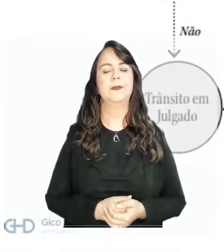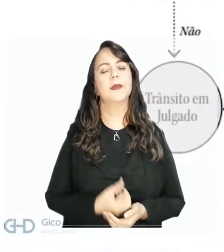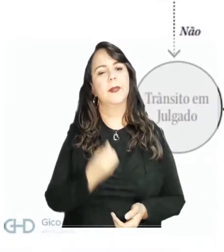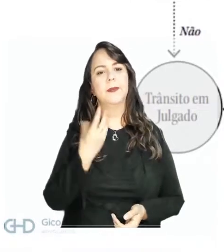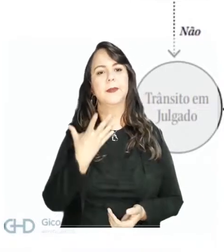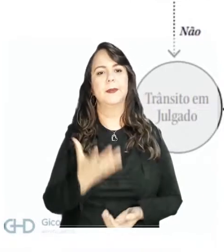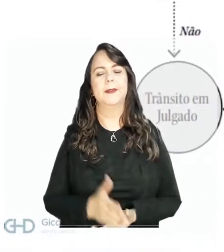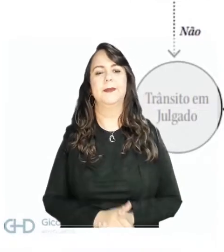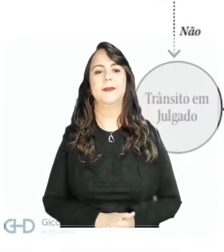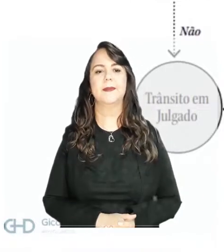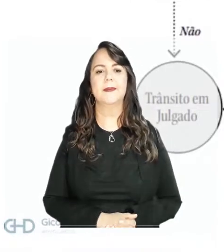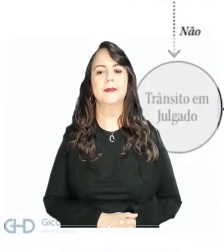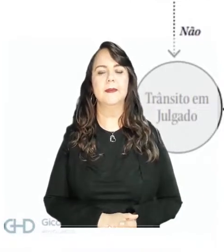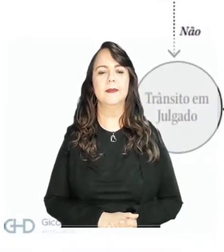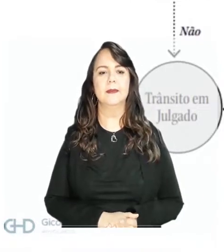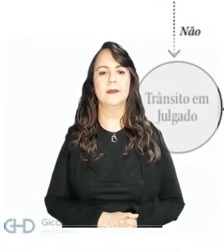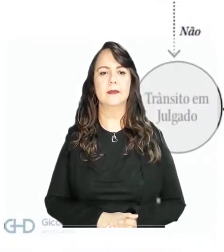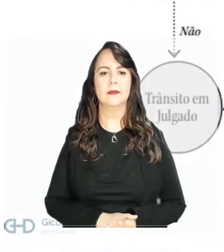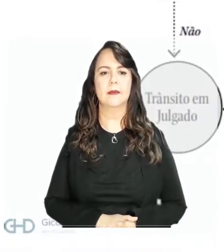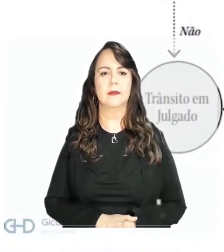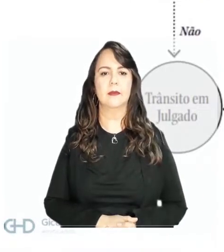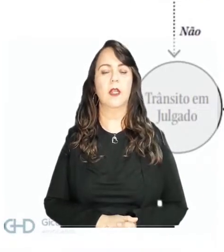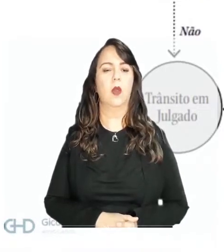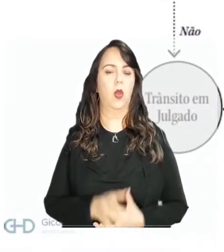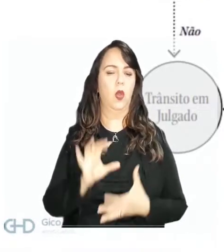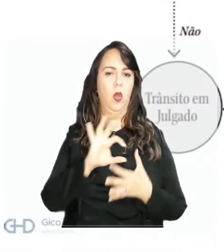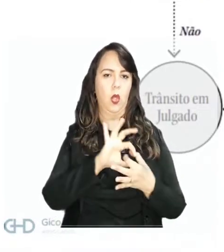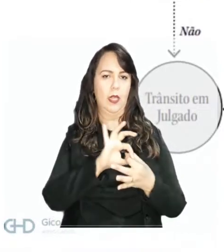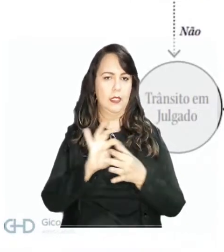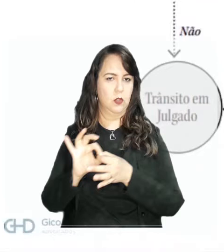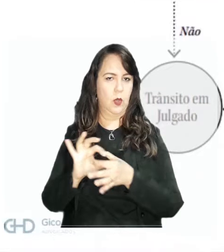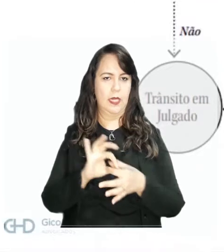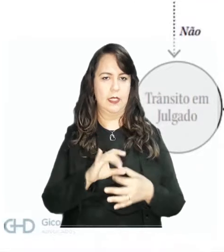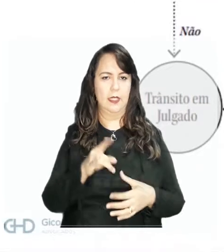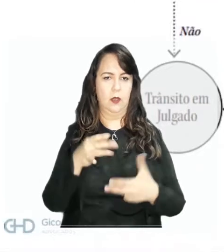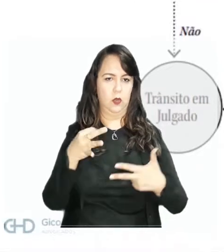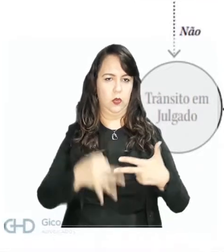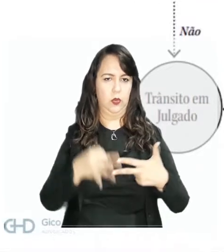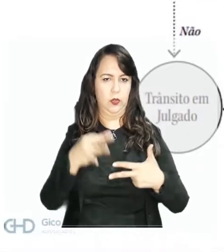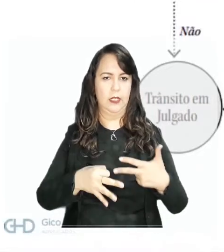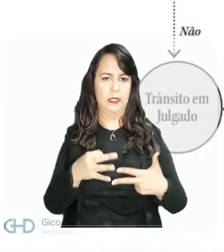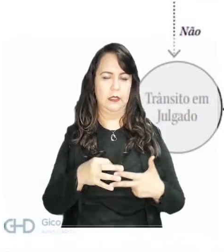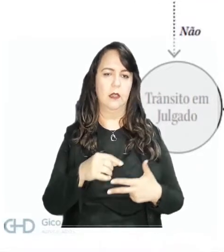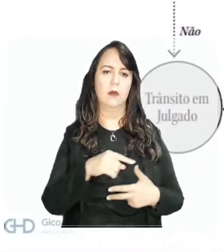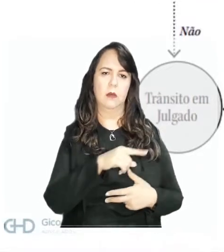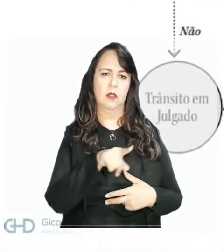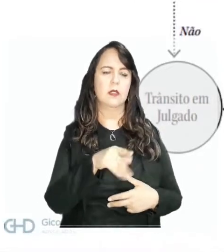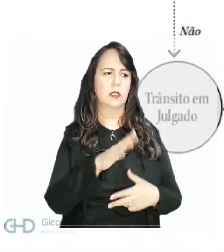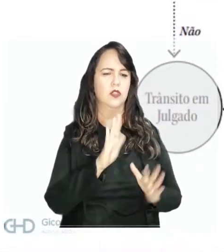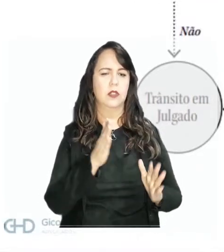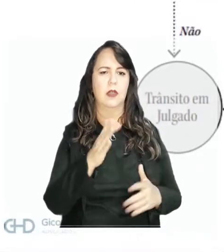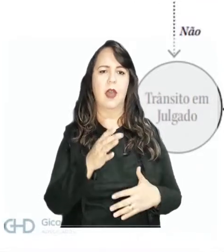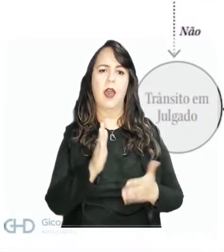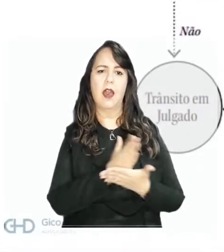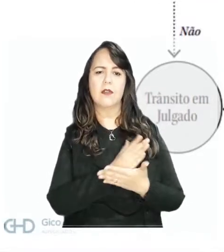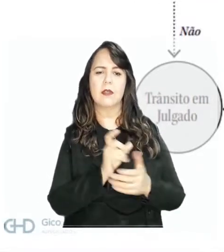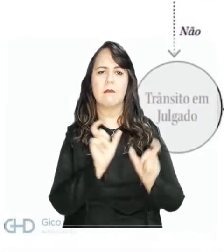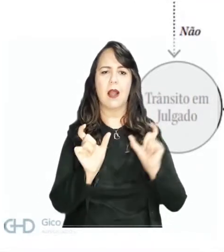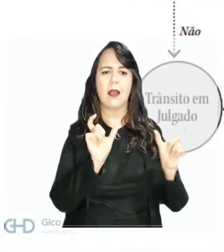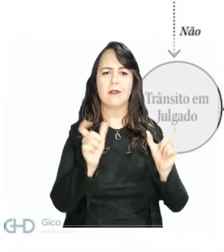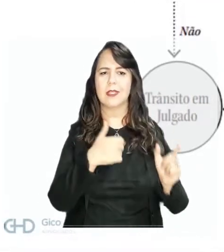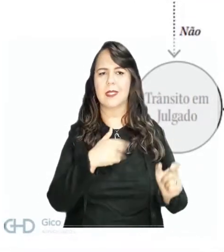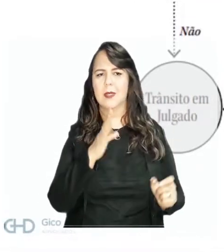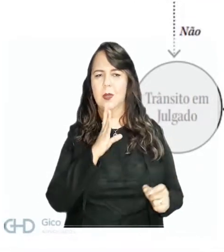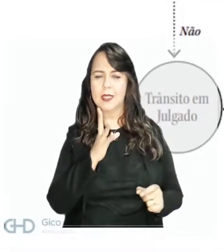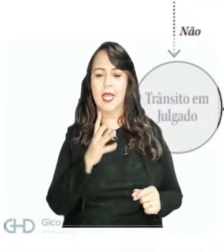Para contextualizar para o jurista, né, e não para o cientista da computação, eu começo apresentando um problema clássico do